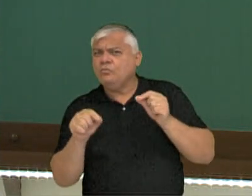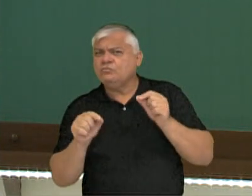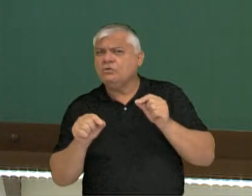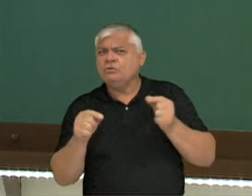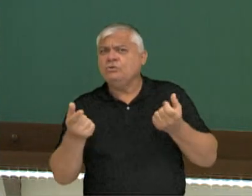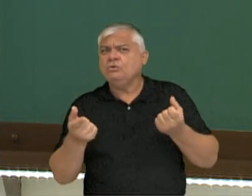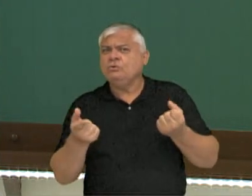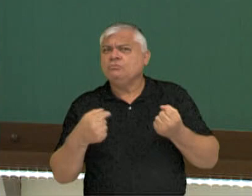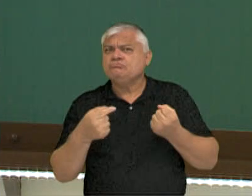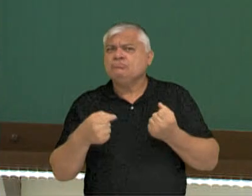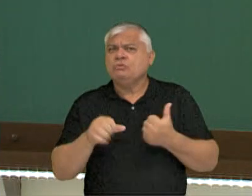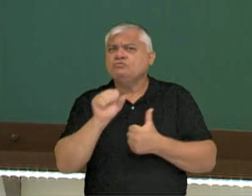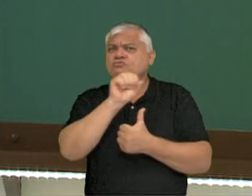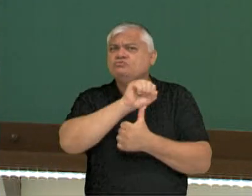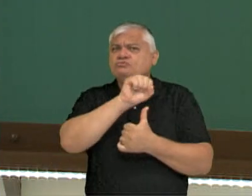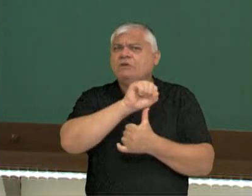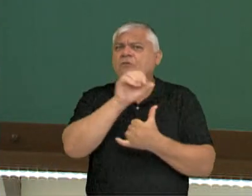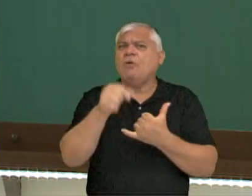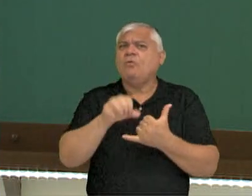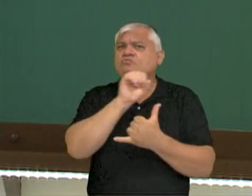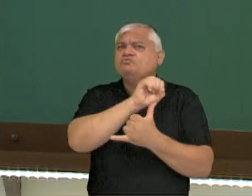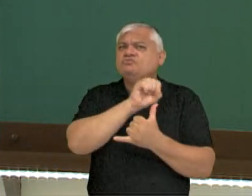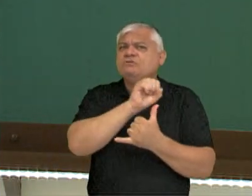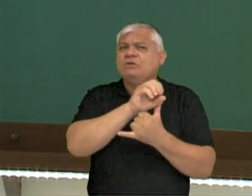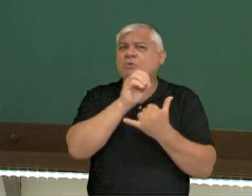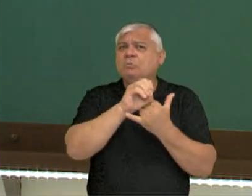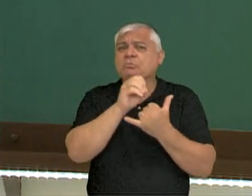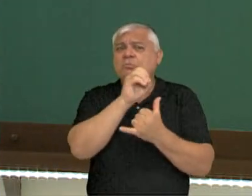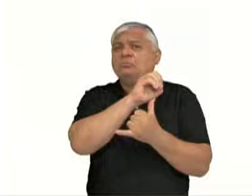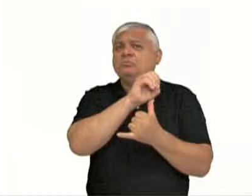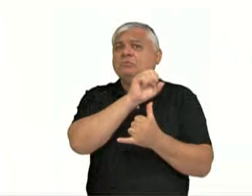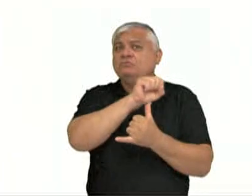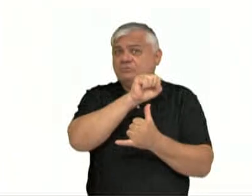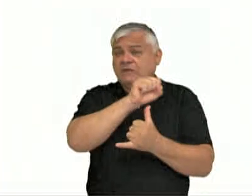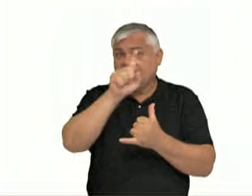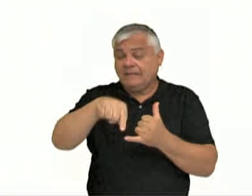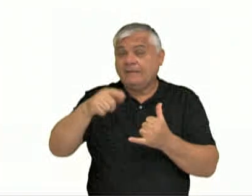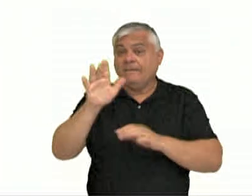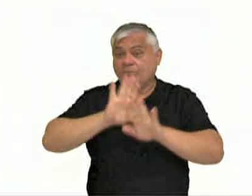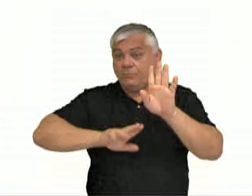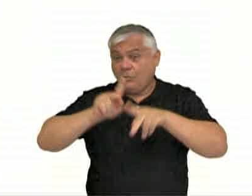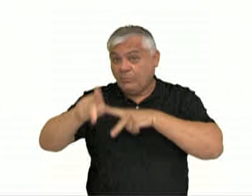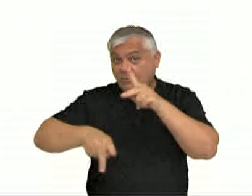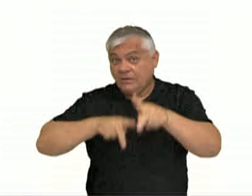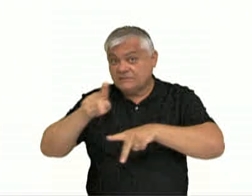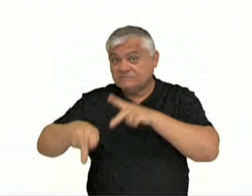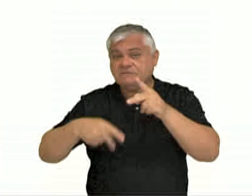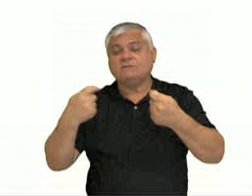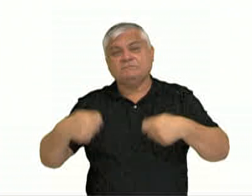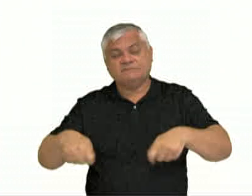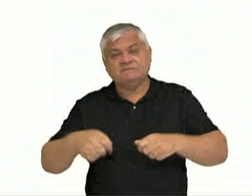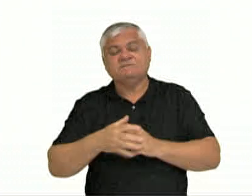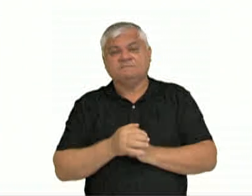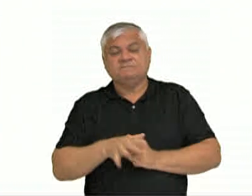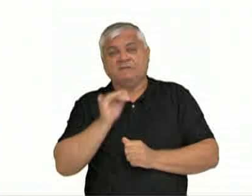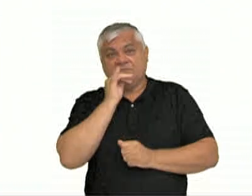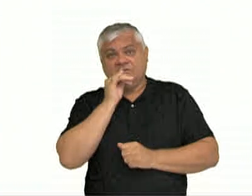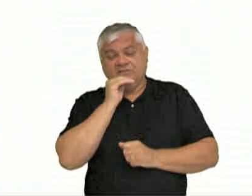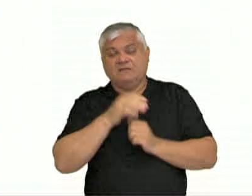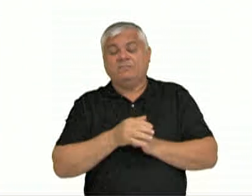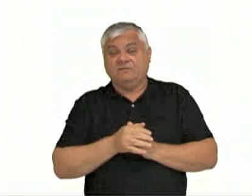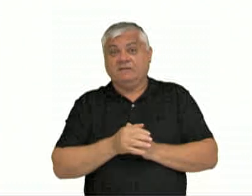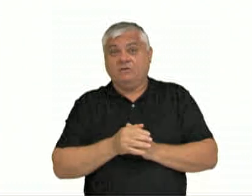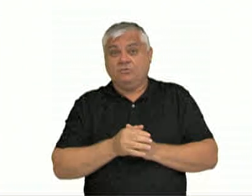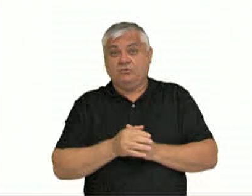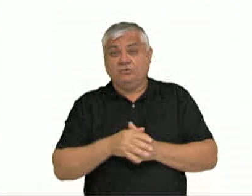é imprescindível? Onde é que está? Aqui, ó, que a população tome as medidas de prevenção. Então, quando o sujeito aparece lá na